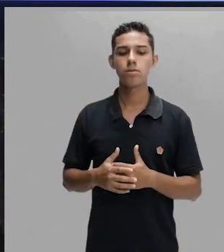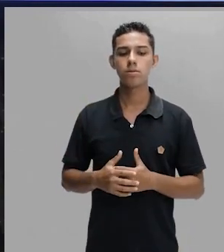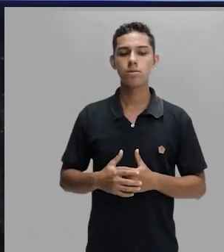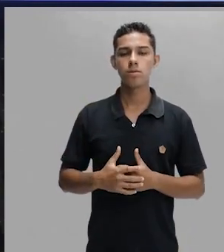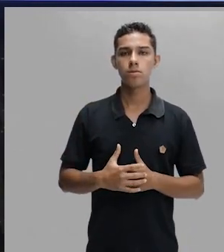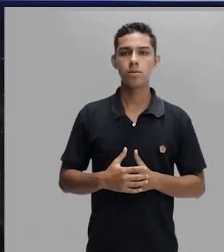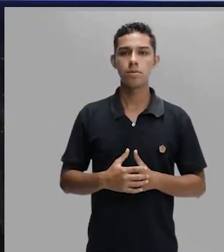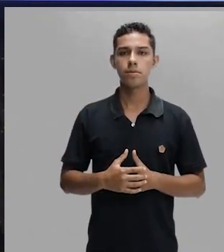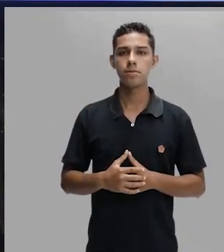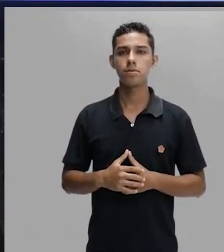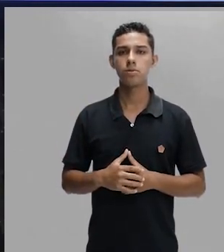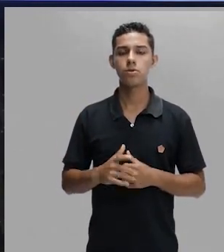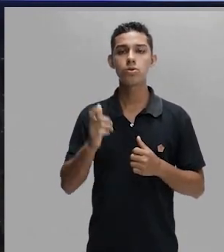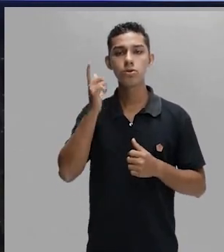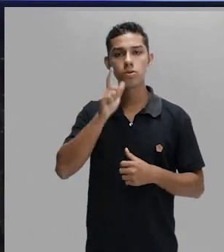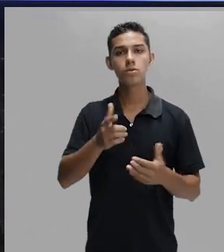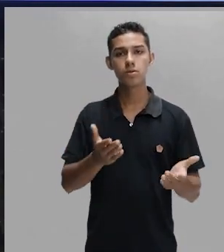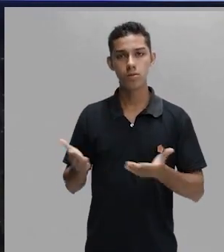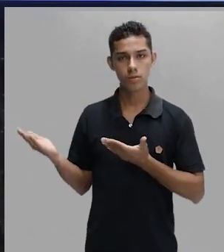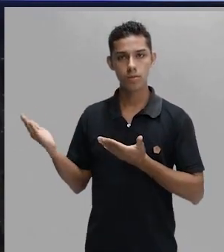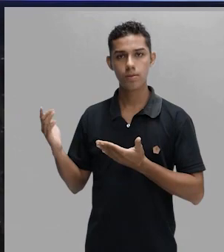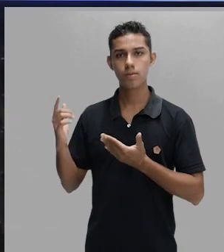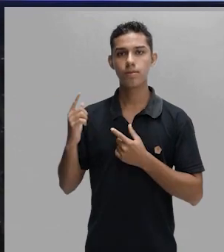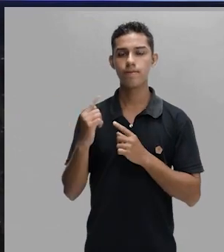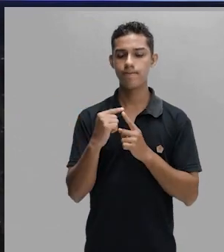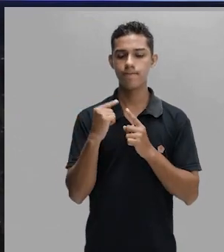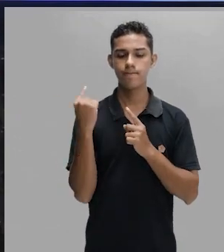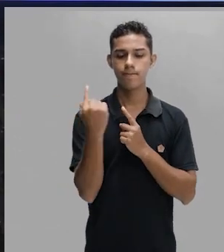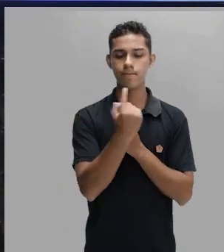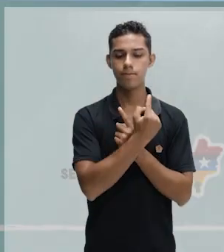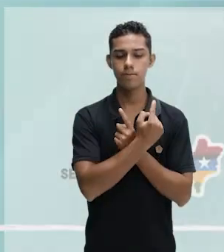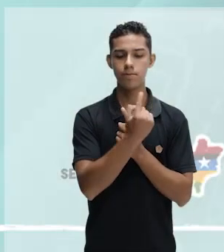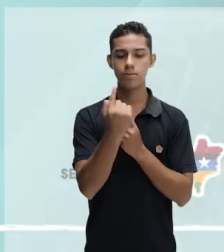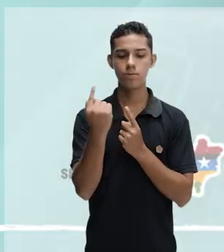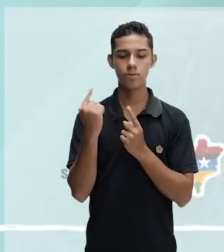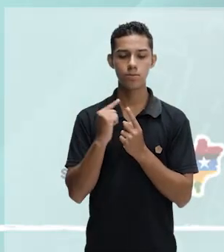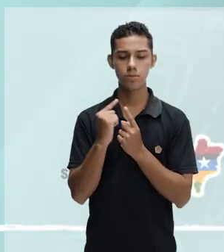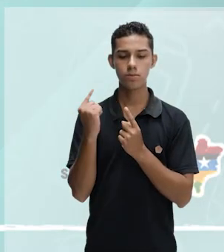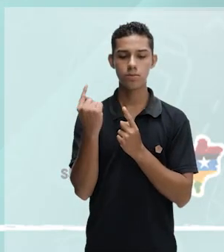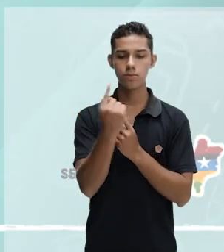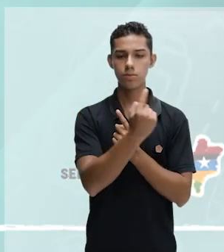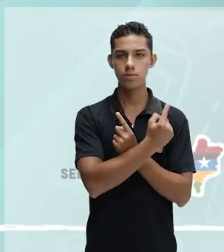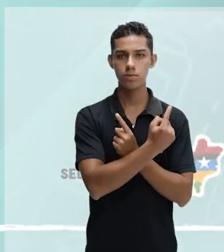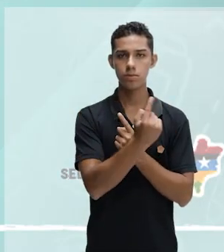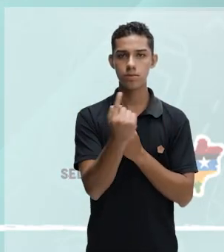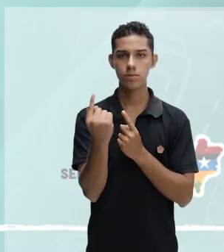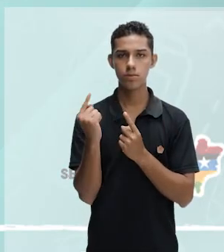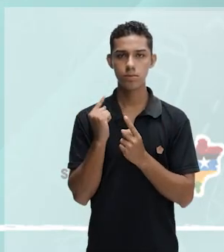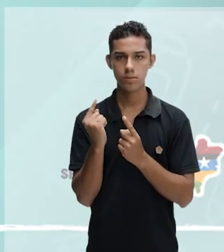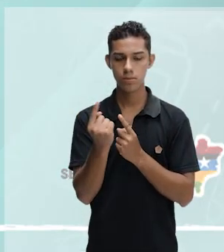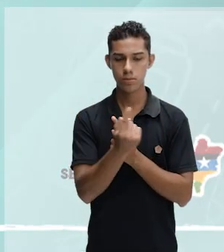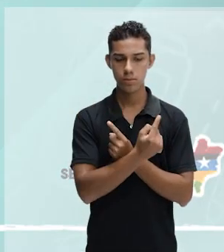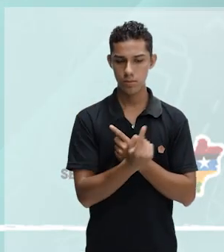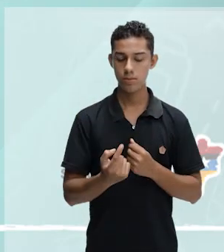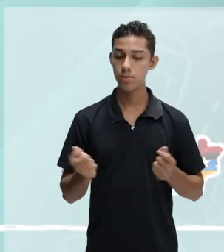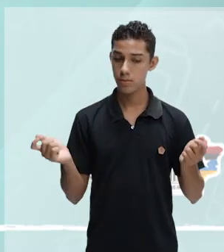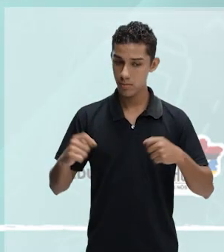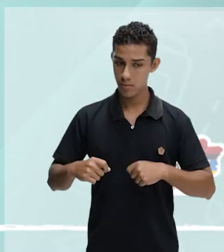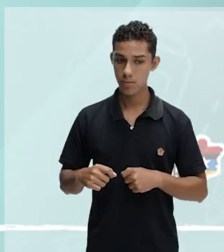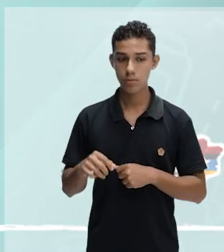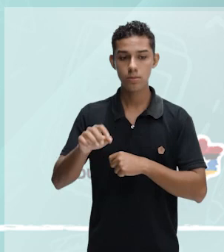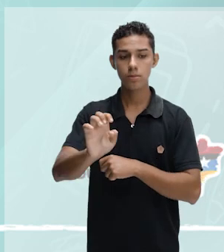ao plano. Eu estou conseguindo realizar movimentos de rotação. Estou dizendo aqui um não para vocês. Tá certo? Está aqui, ó, eixo